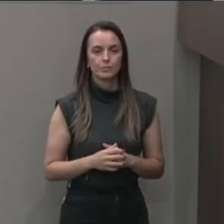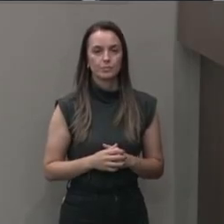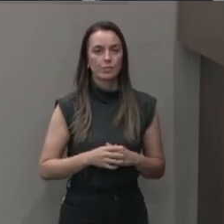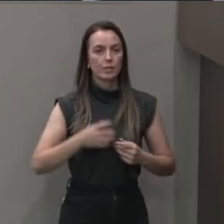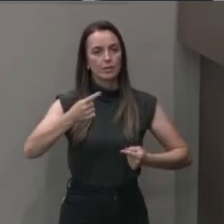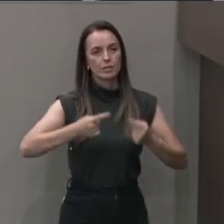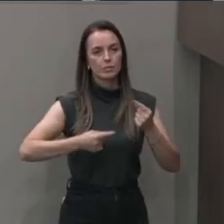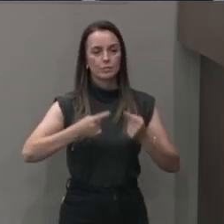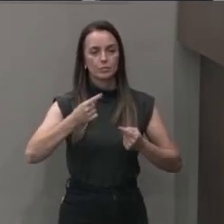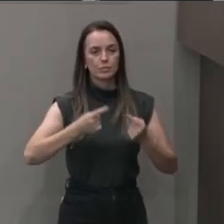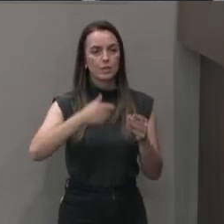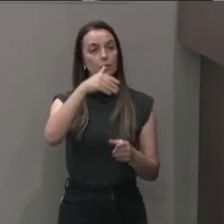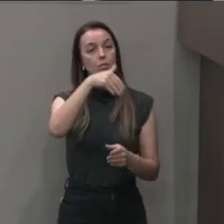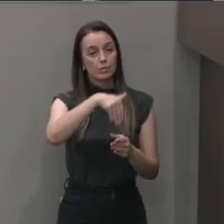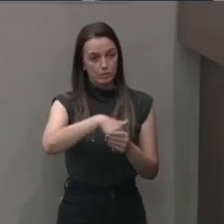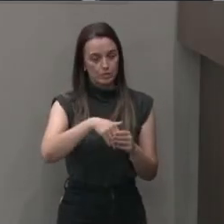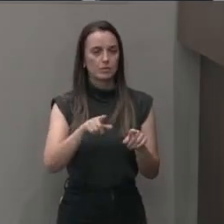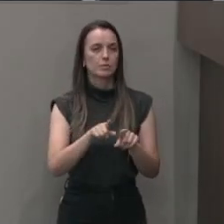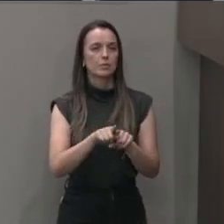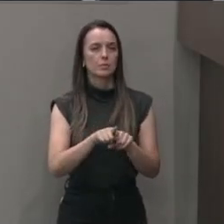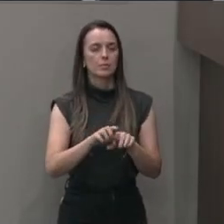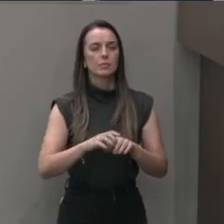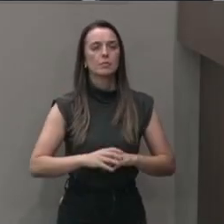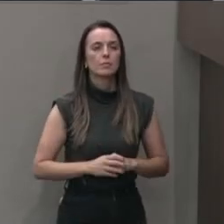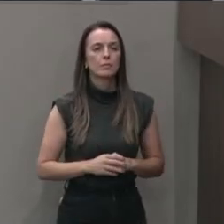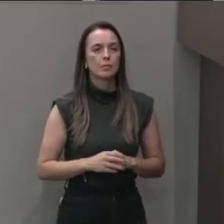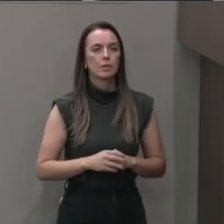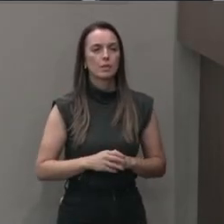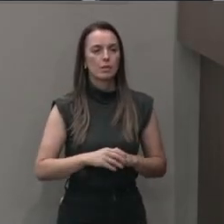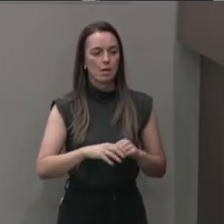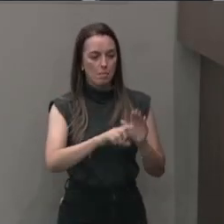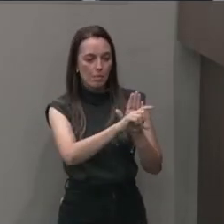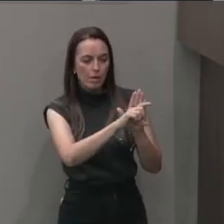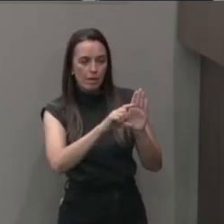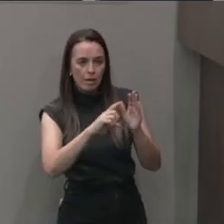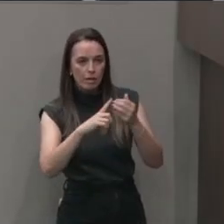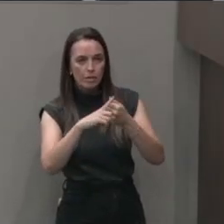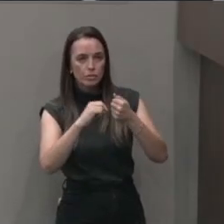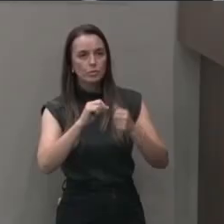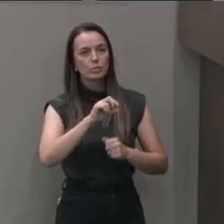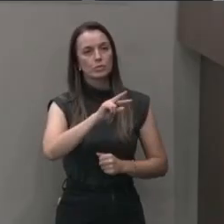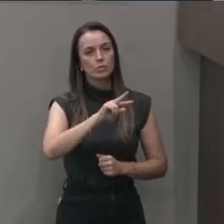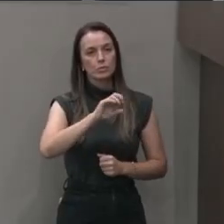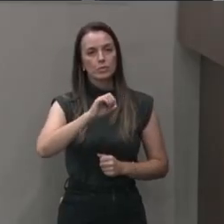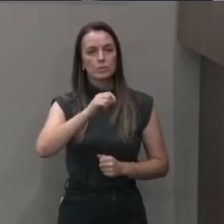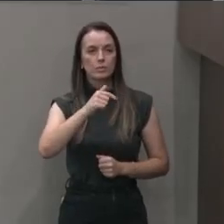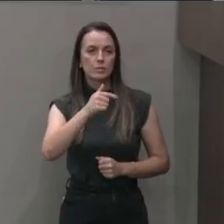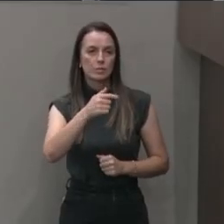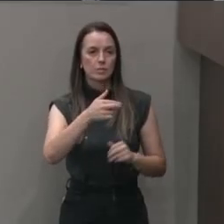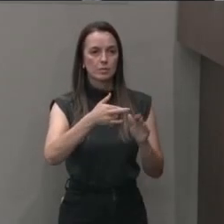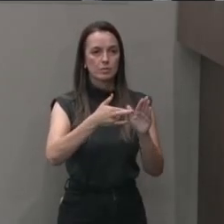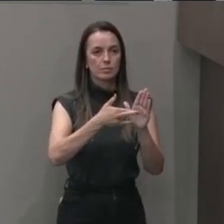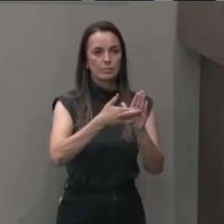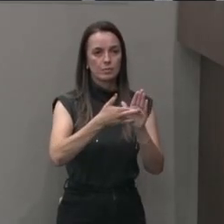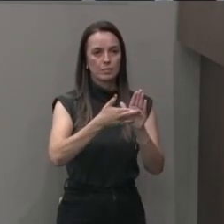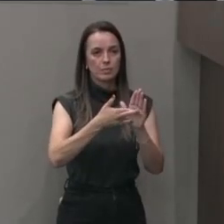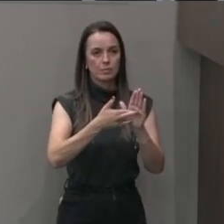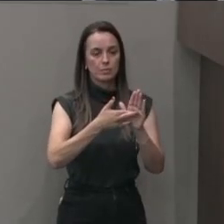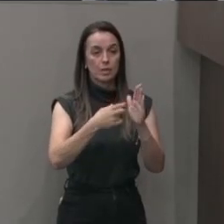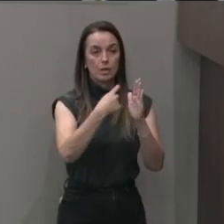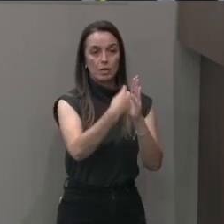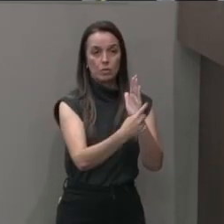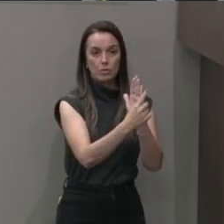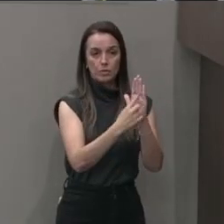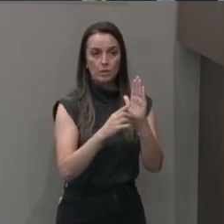Em discussão e votação. Conforme parágrafo 1º do artigo 207 do Regimento Interno, o veto somente será rejeitado